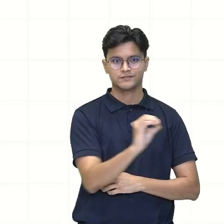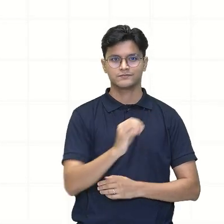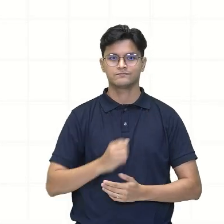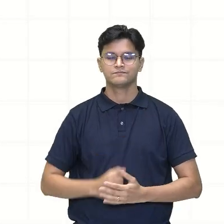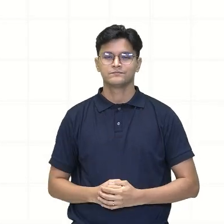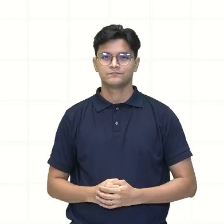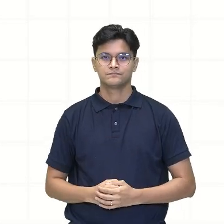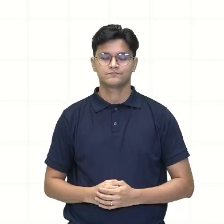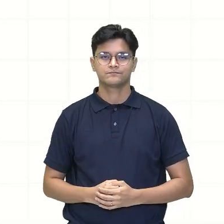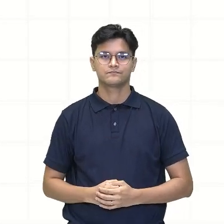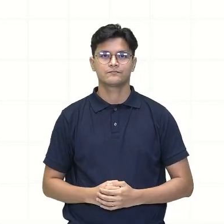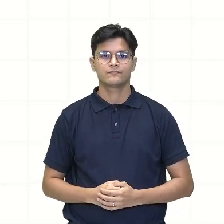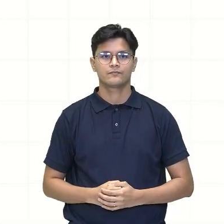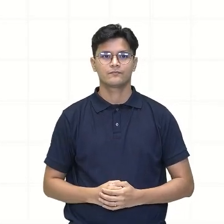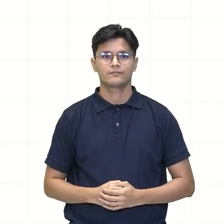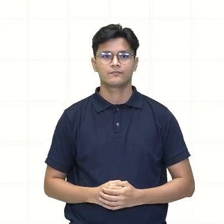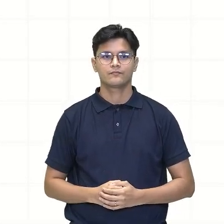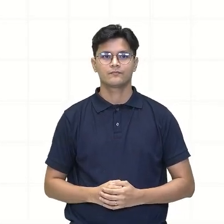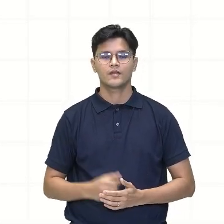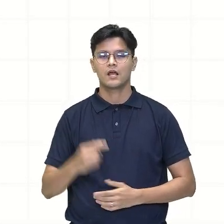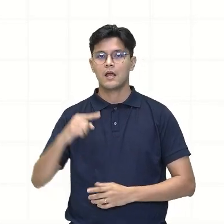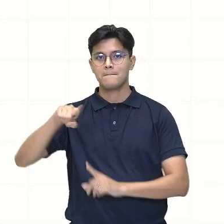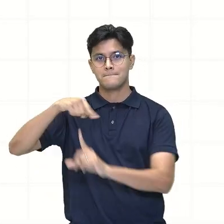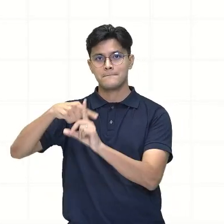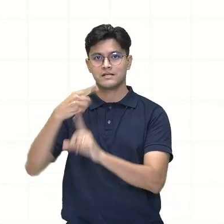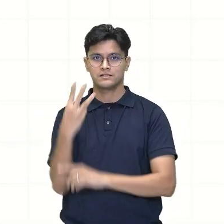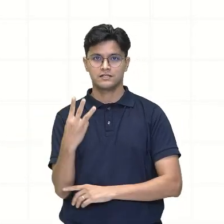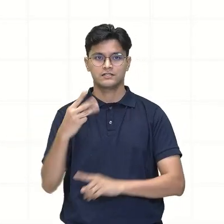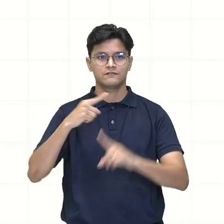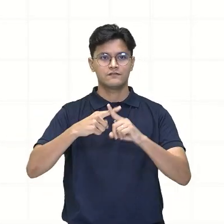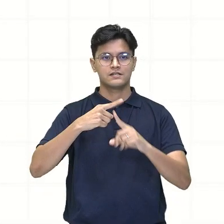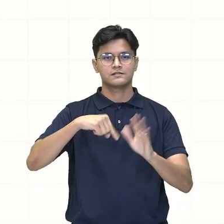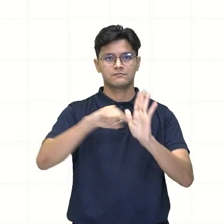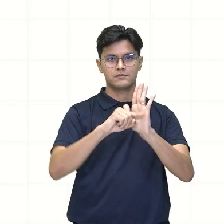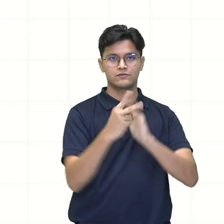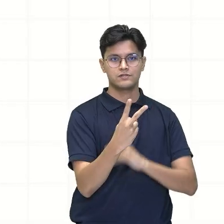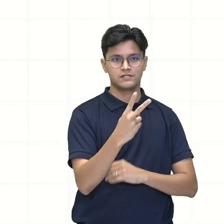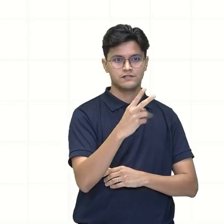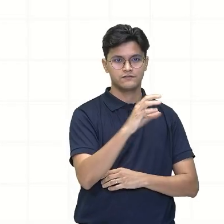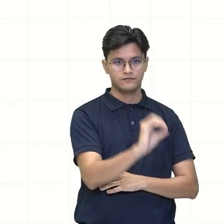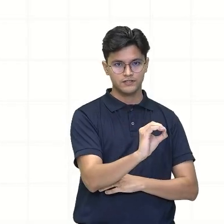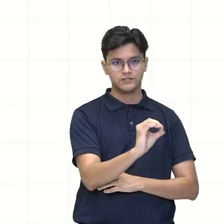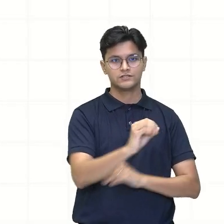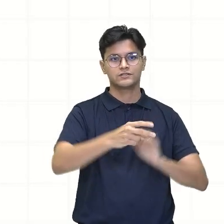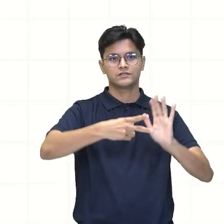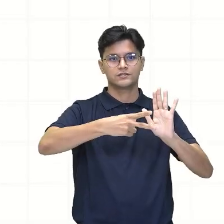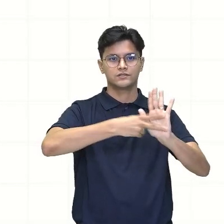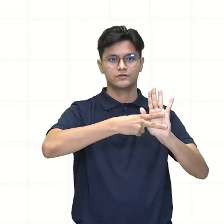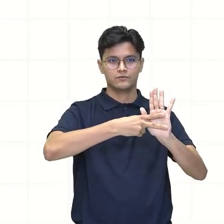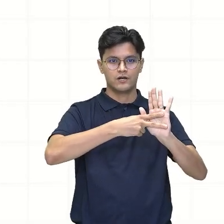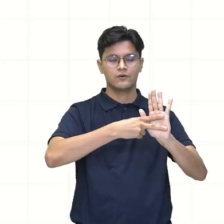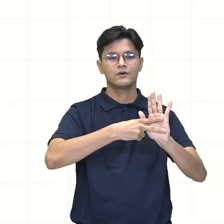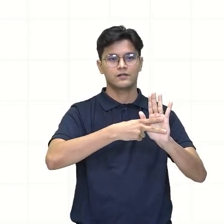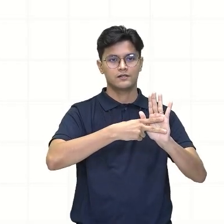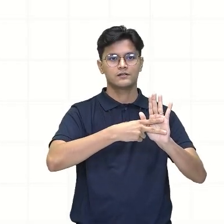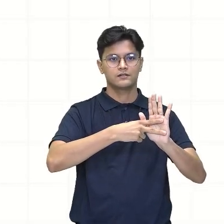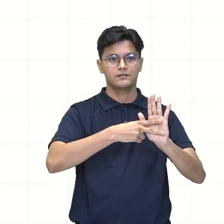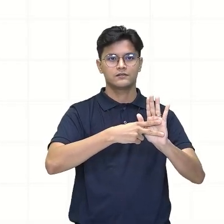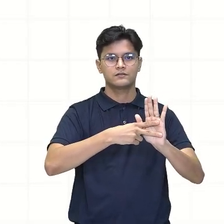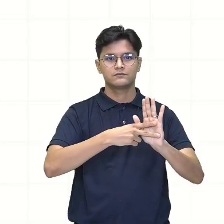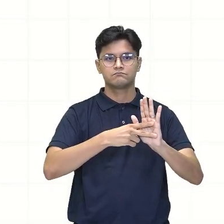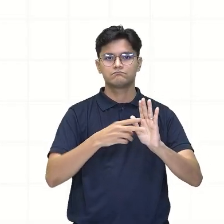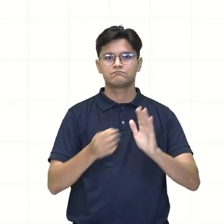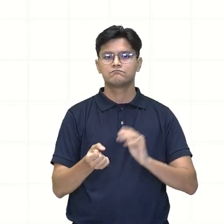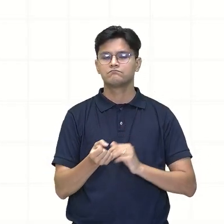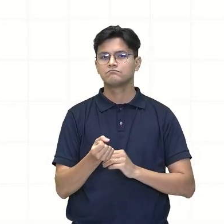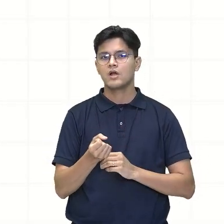E aqui, se a gente resolver primeiro, mais 3 vezes menos 4, vai dar negativo. 3 vezes 4,